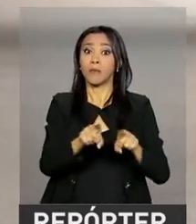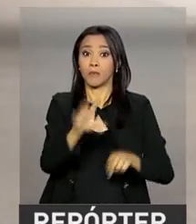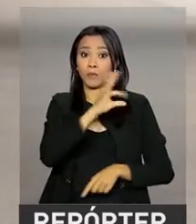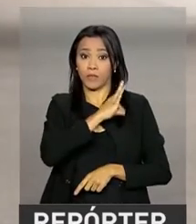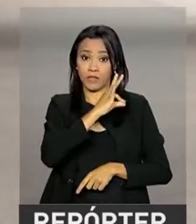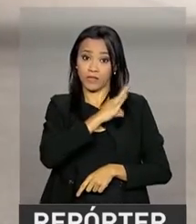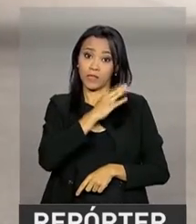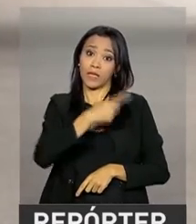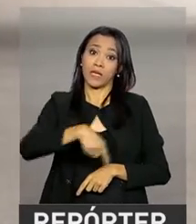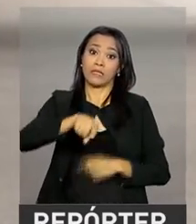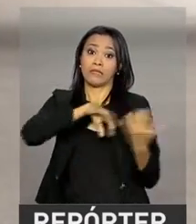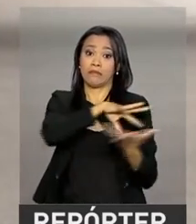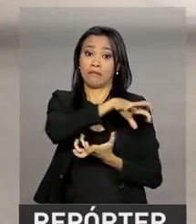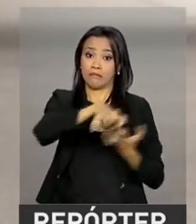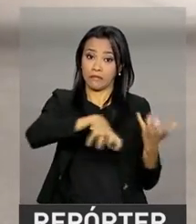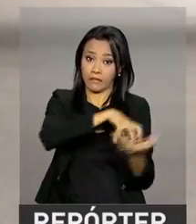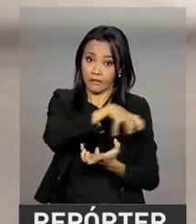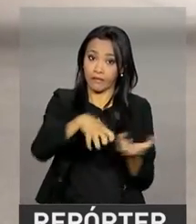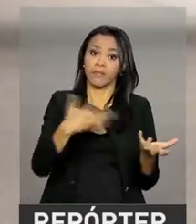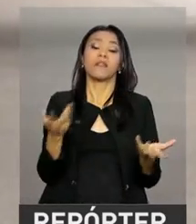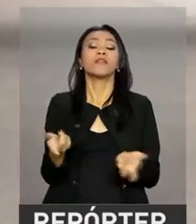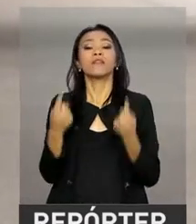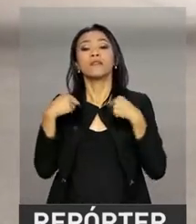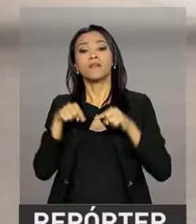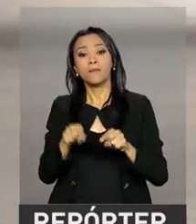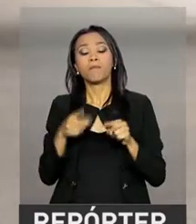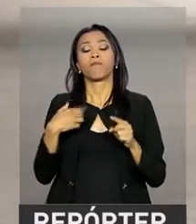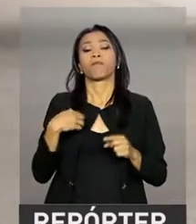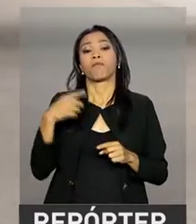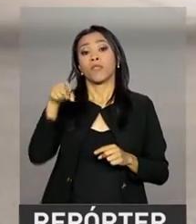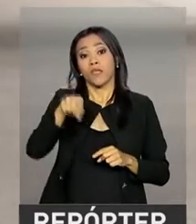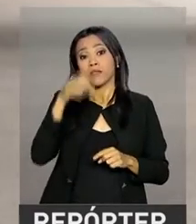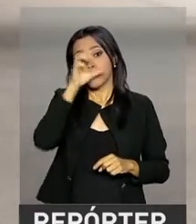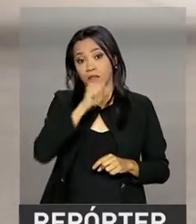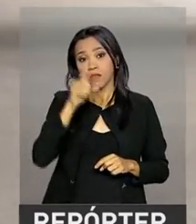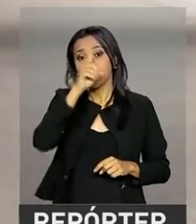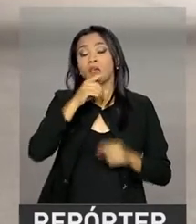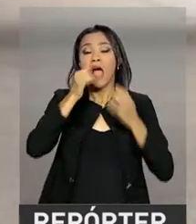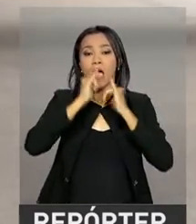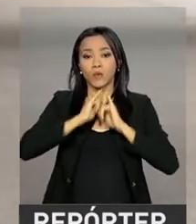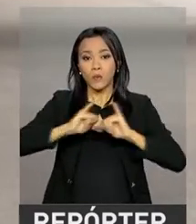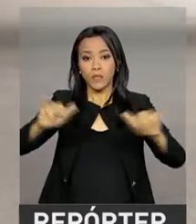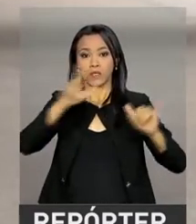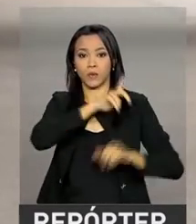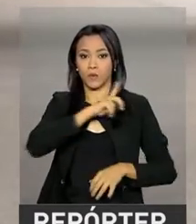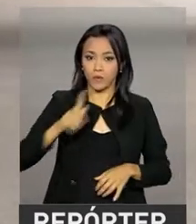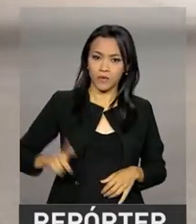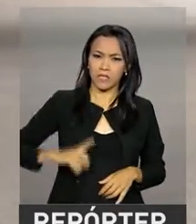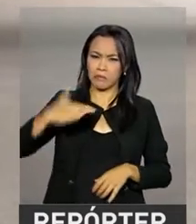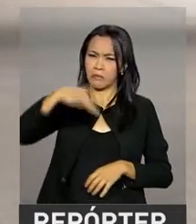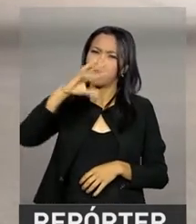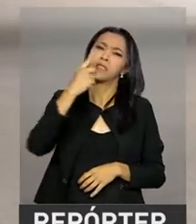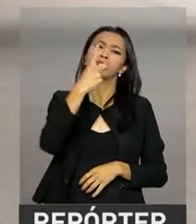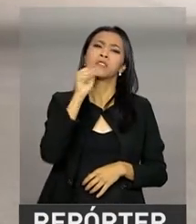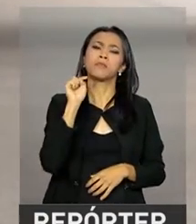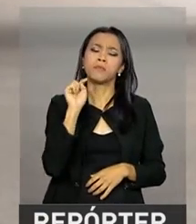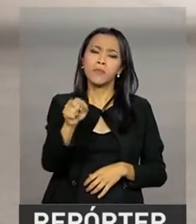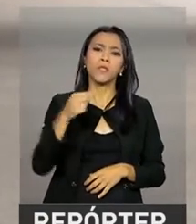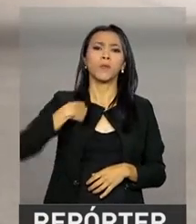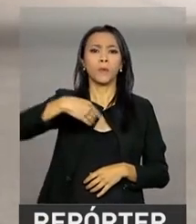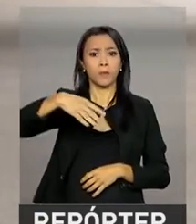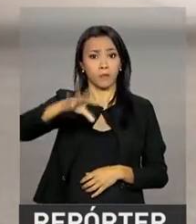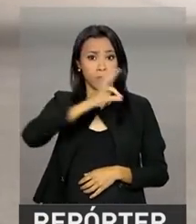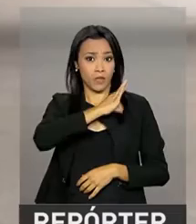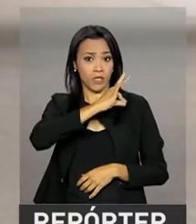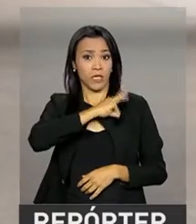em greve no fim de semana o governo capixaba anunciou que mais de mil policiais militares já